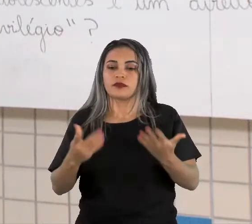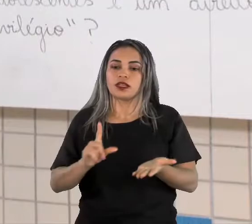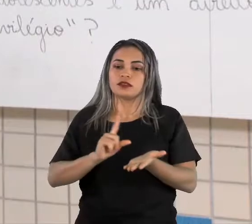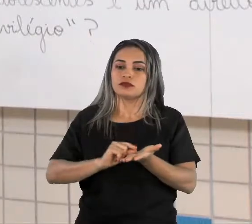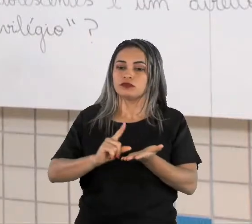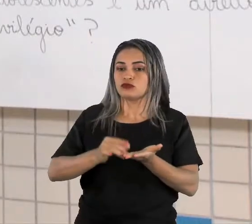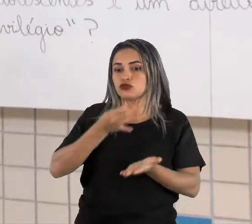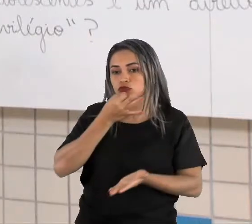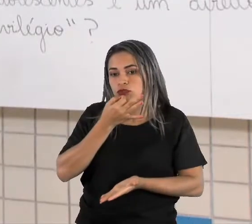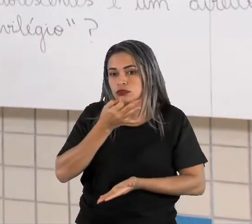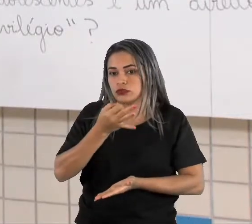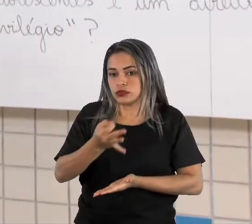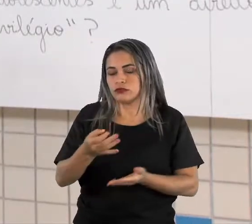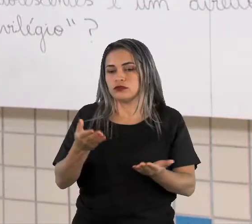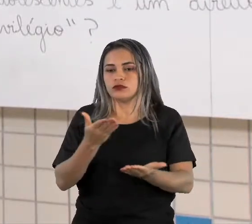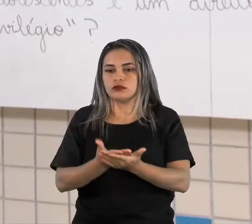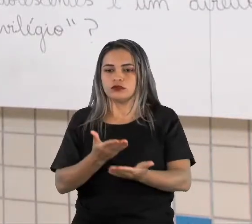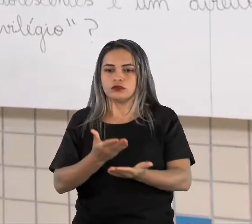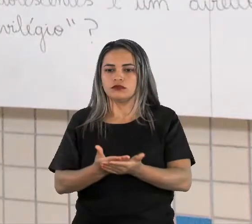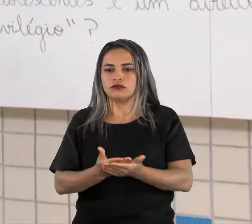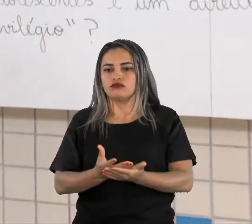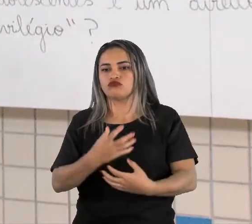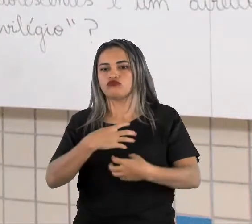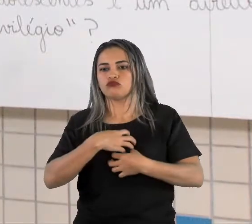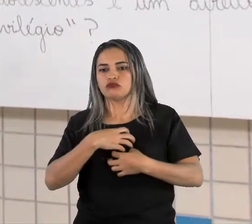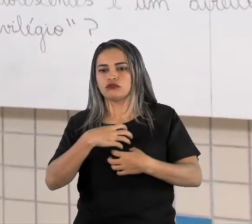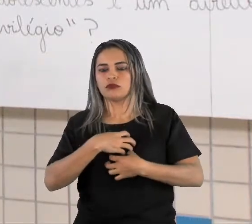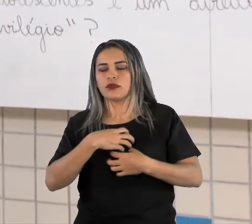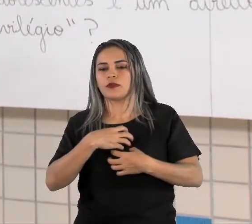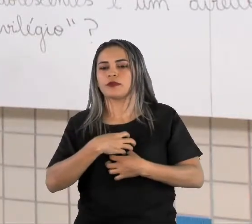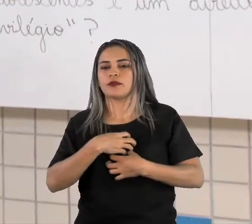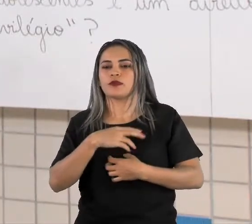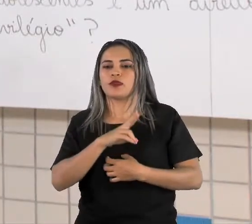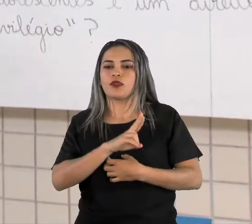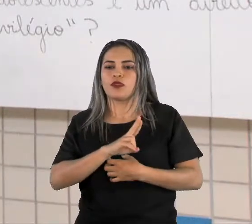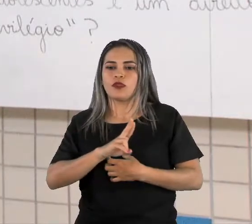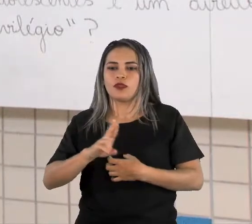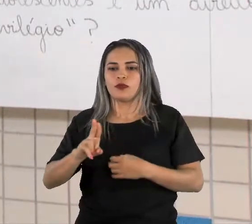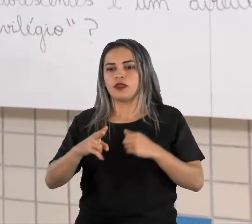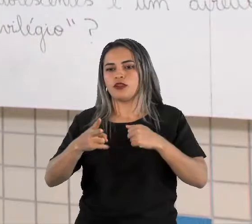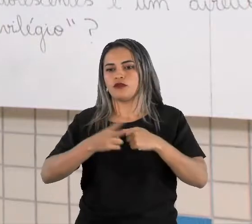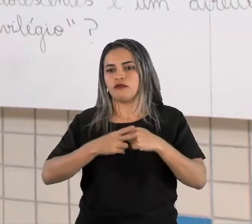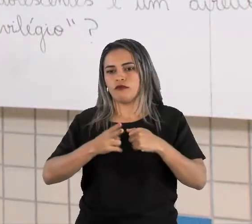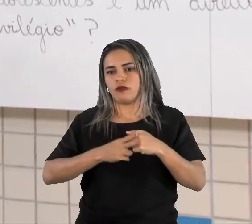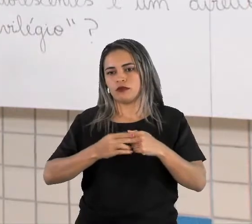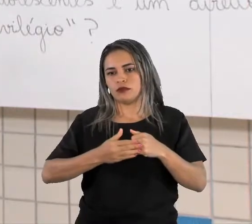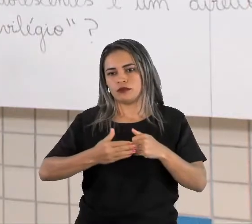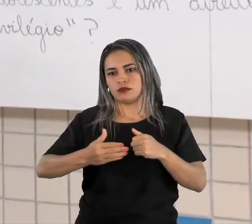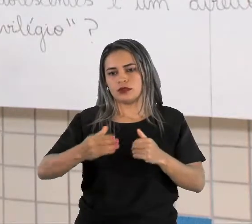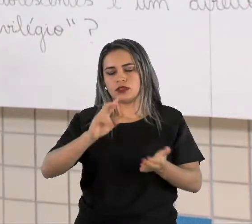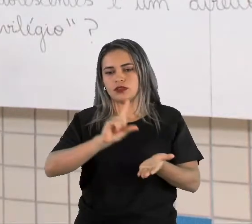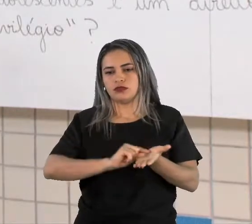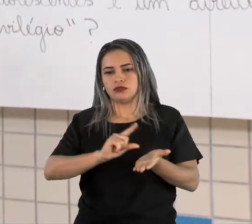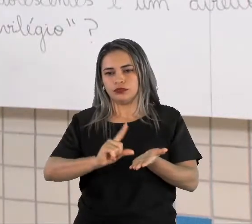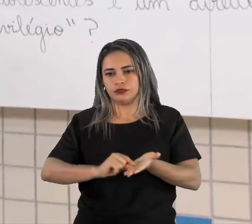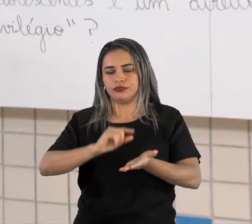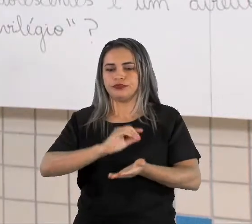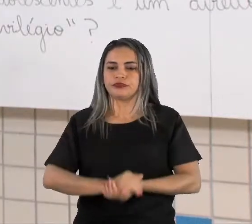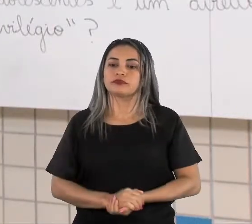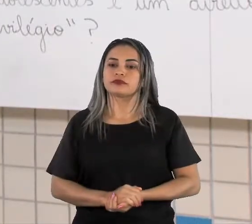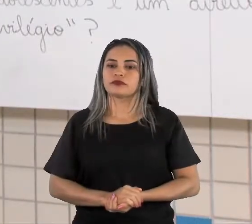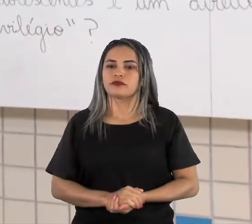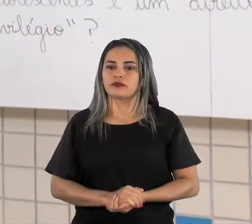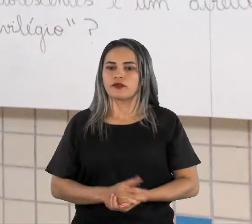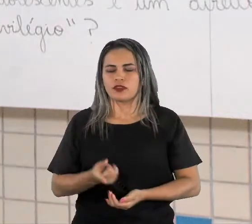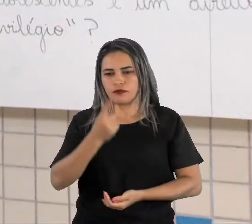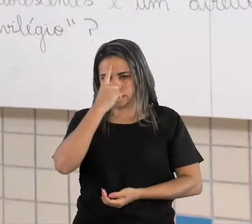opinião, nós vamos estudar também as formas nominais do verbo a partir desse artigo, certo? Então, vamos ver aqui